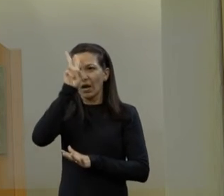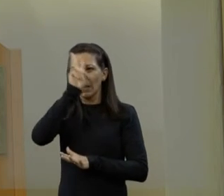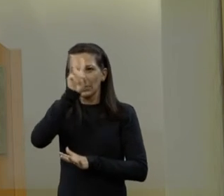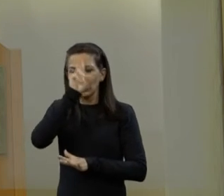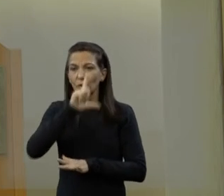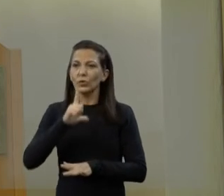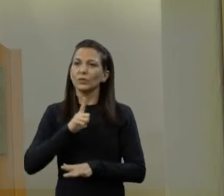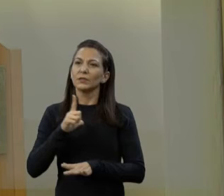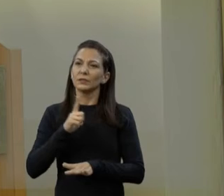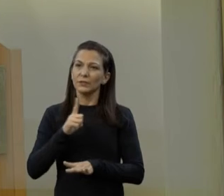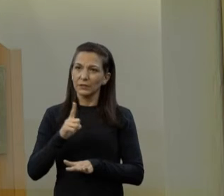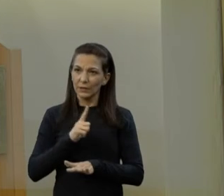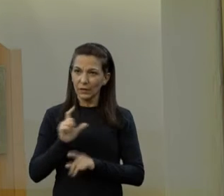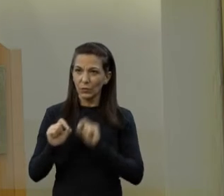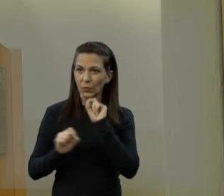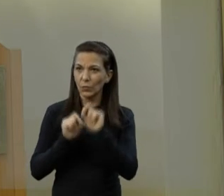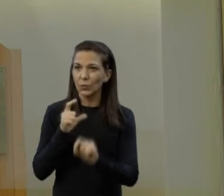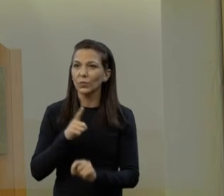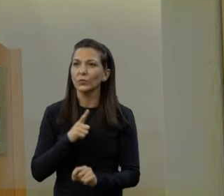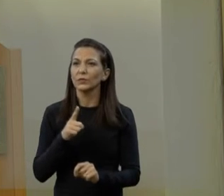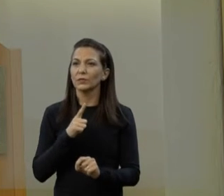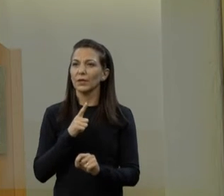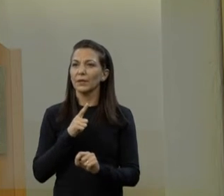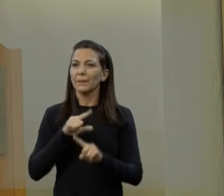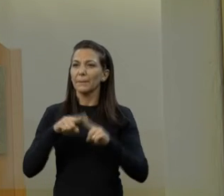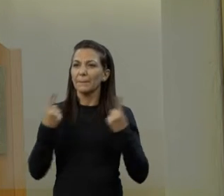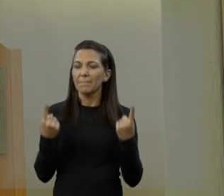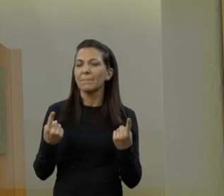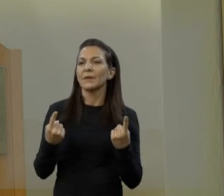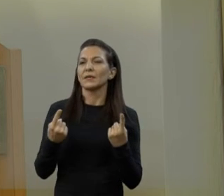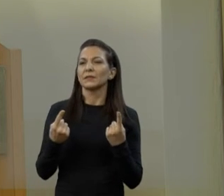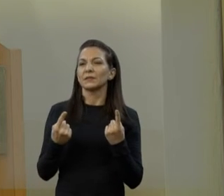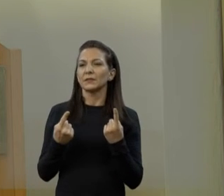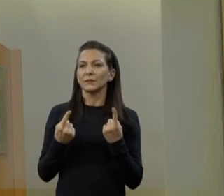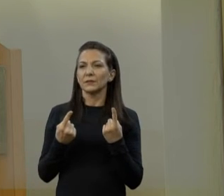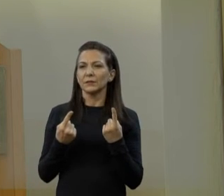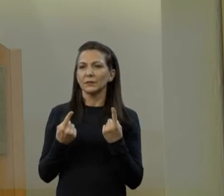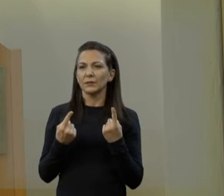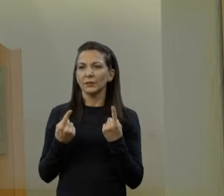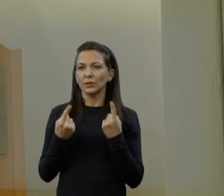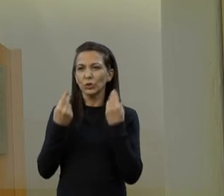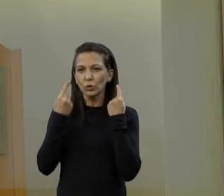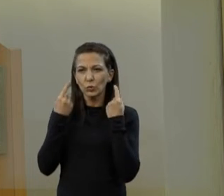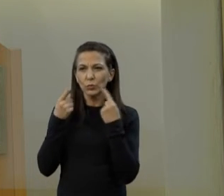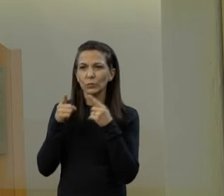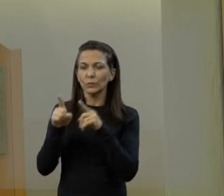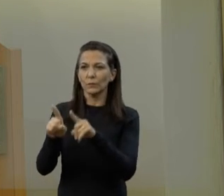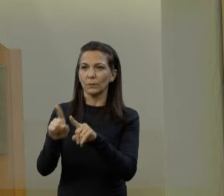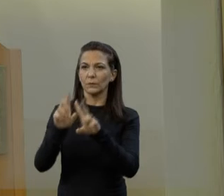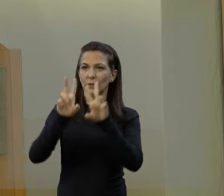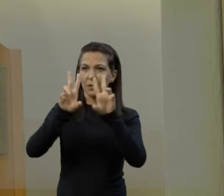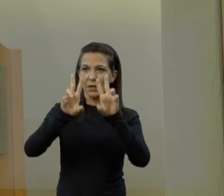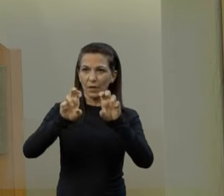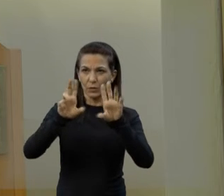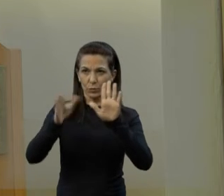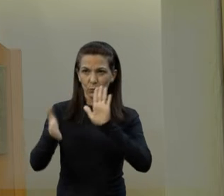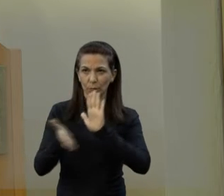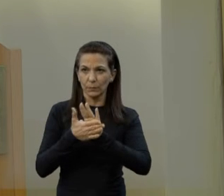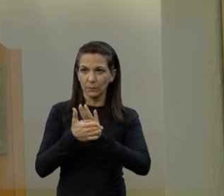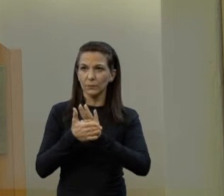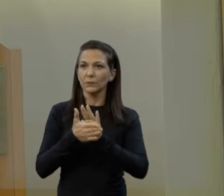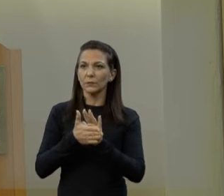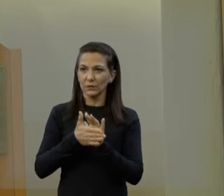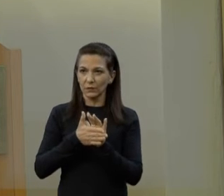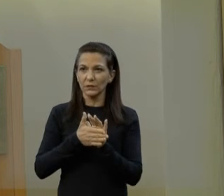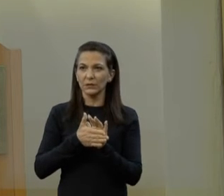e querendo recontá-la na sua mais viu e AB Jetta questão que está colocada